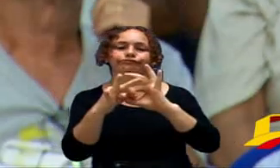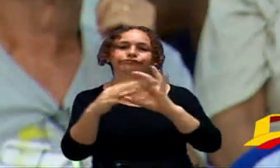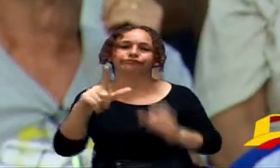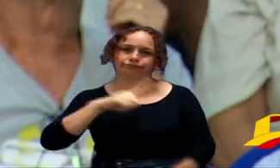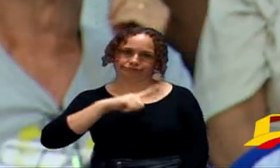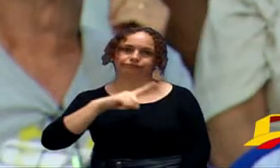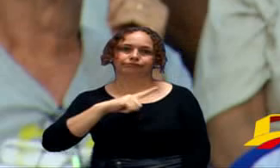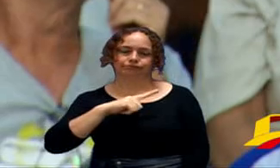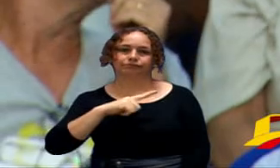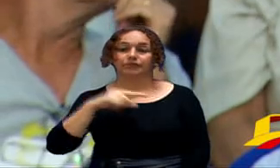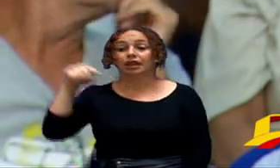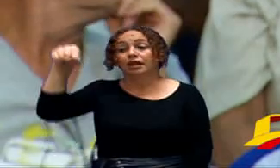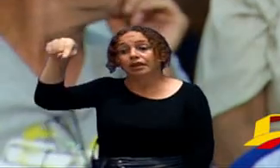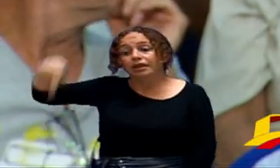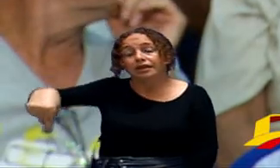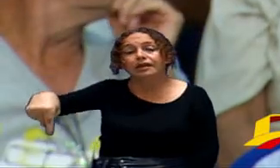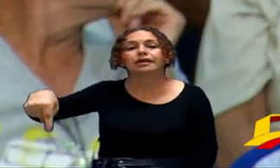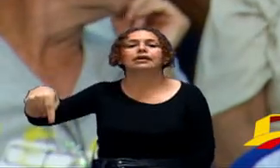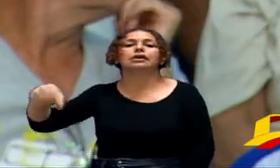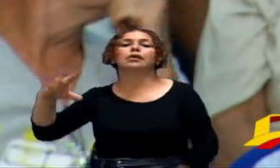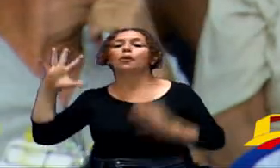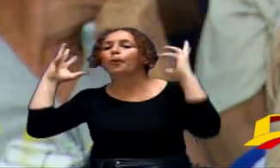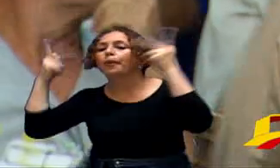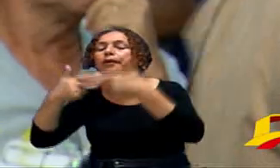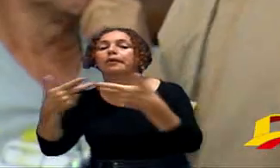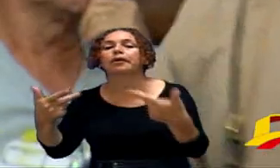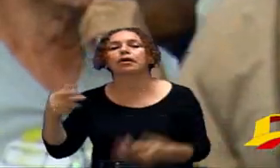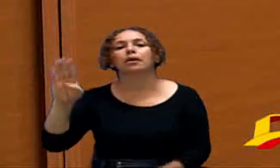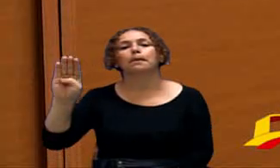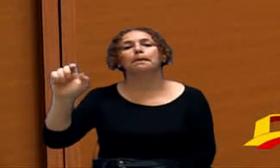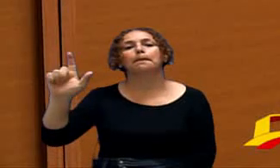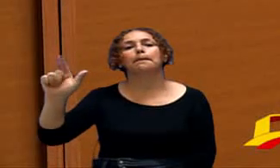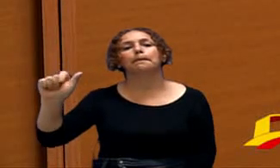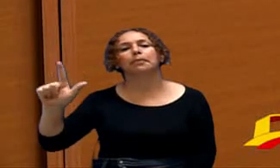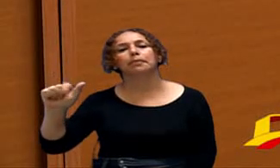o Black morreu num santuário.